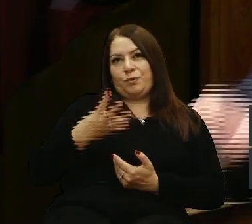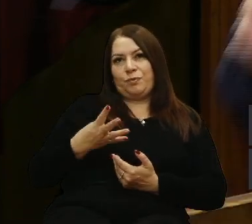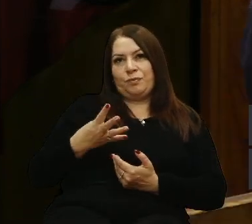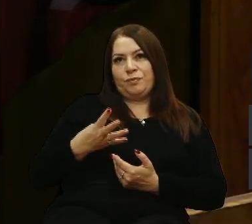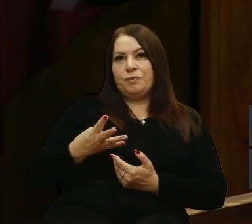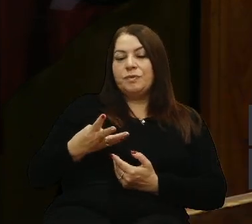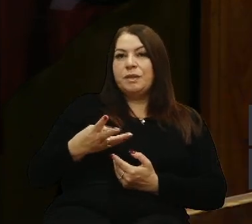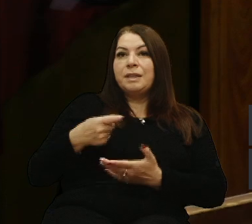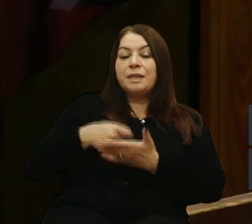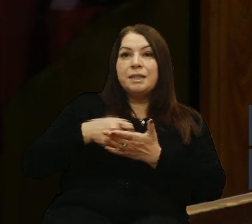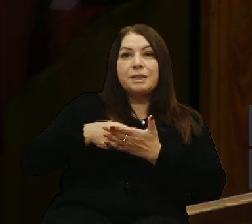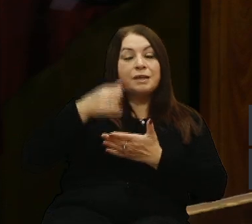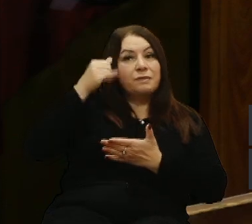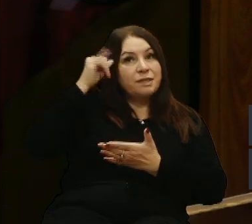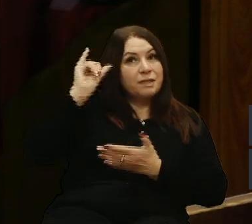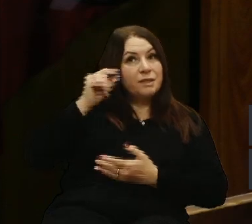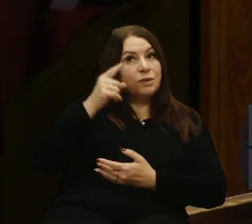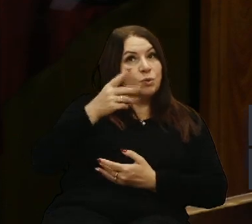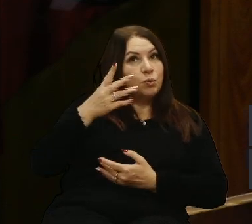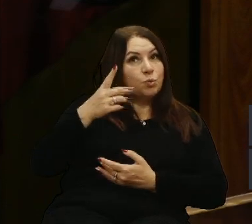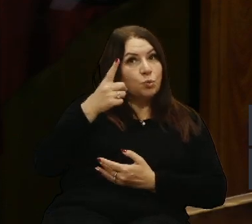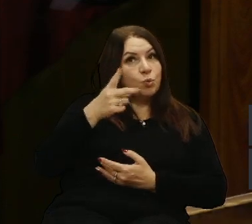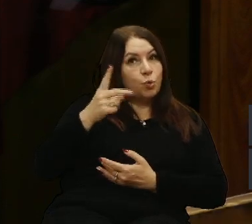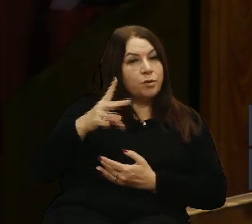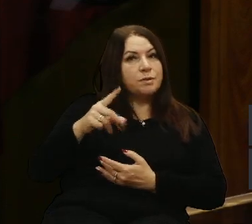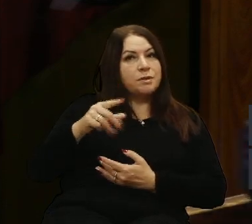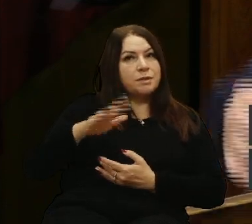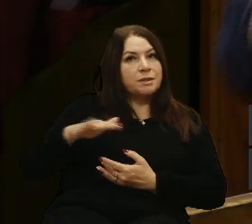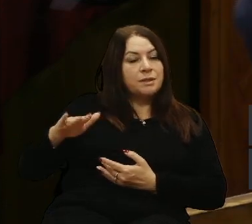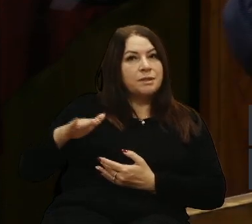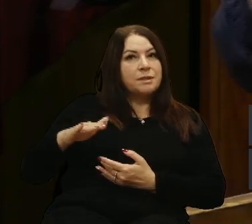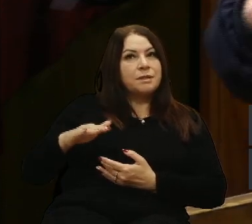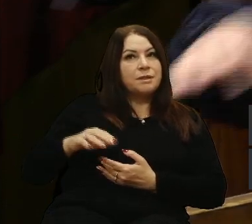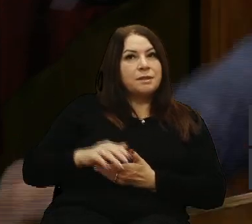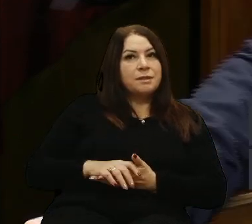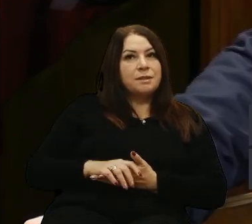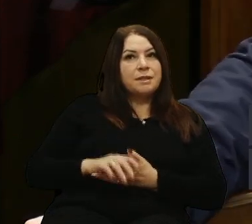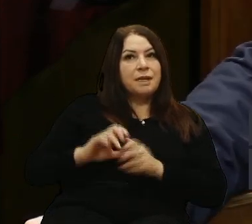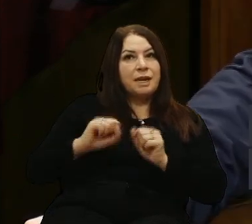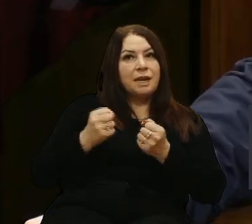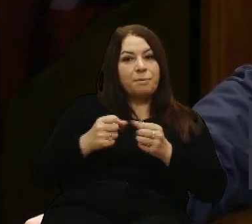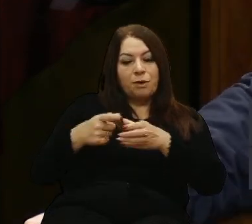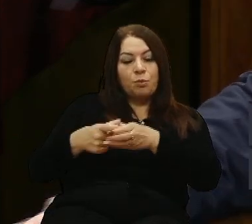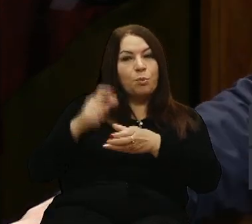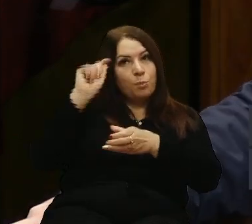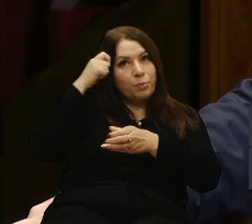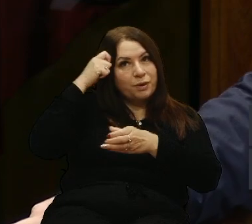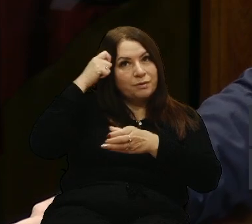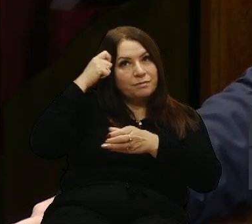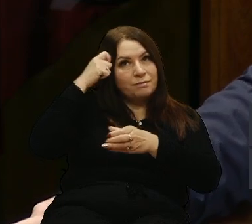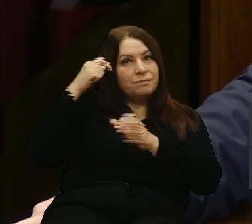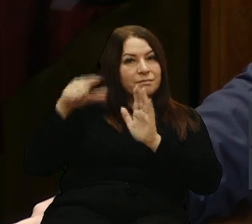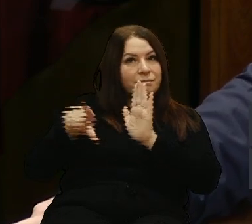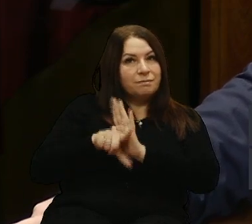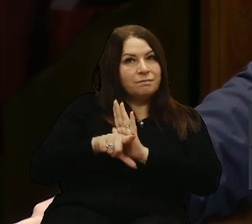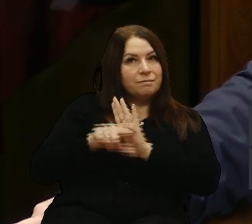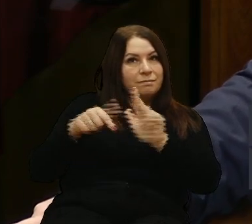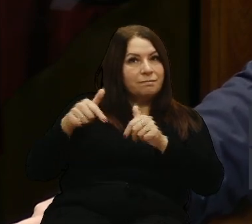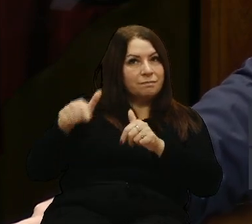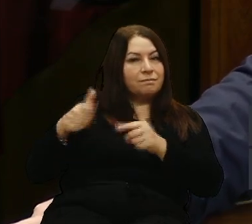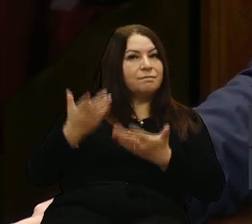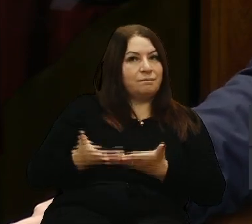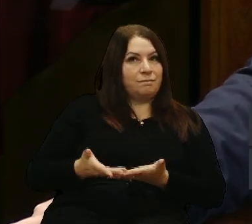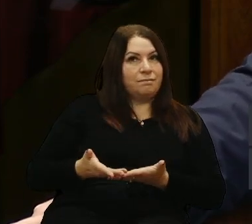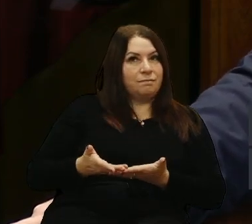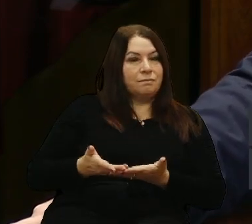Nós estamos tentando evitar que uma criança com 12 anos quebre carvão através da lei.